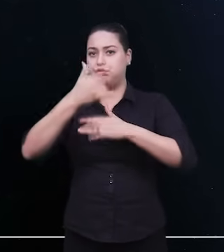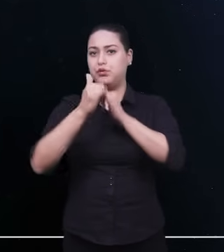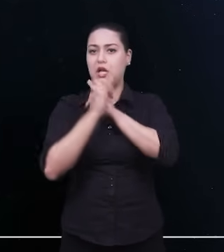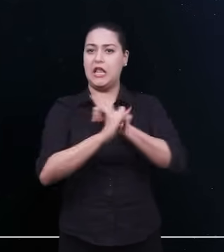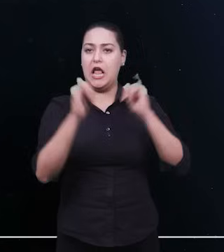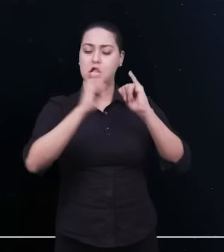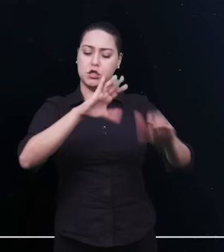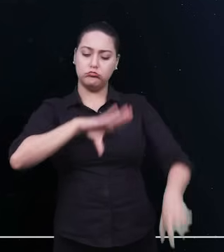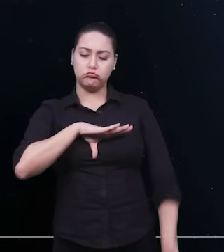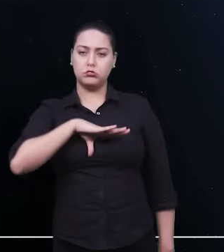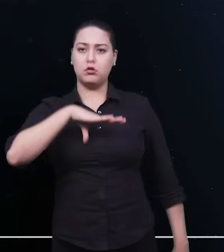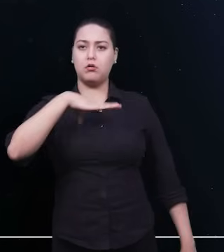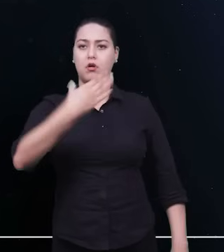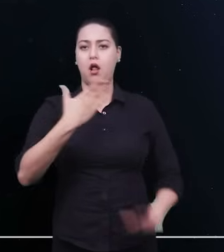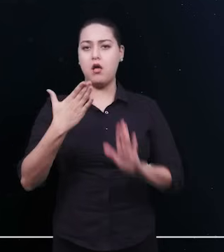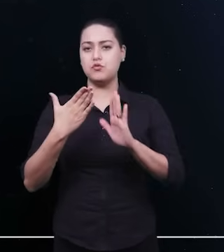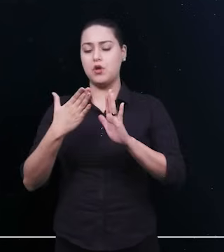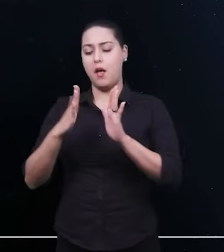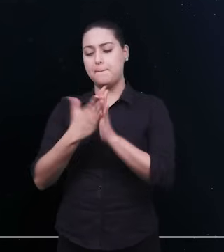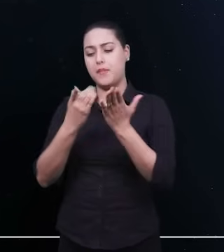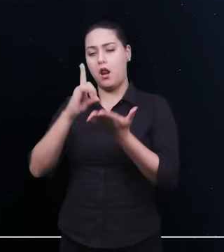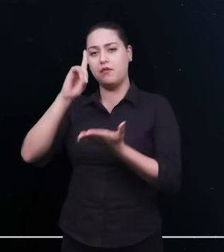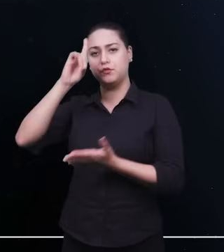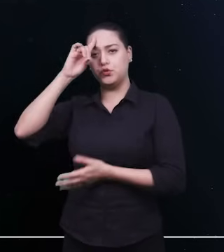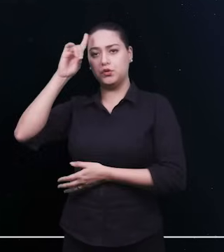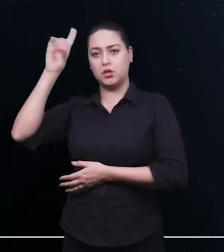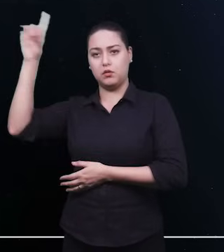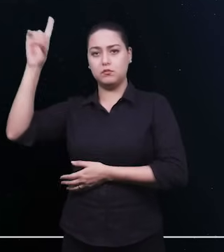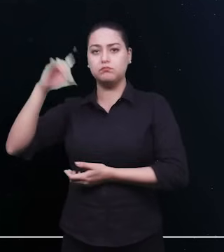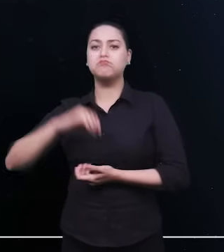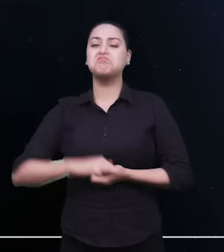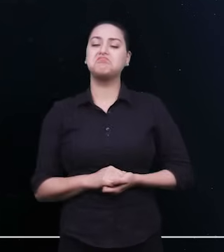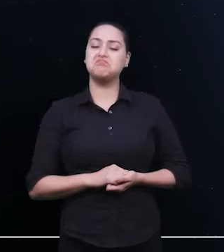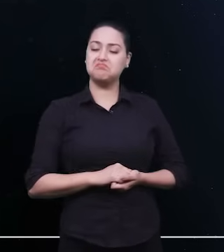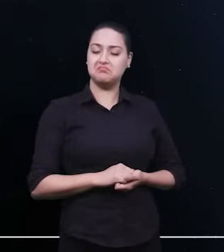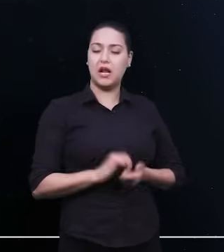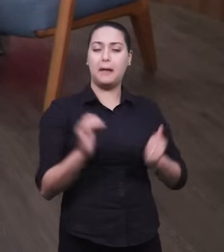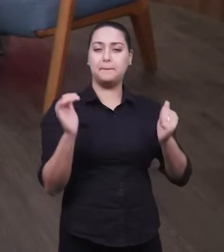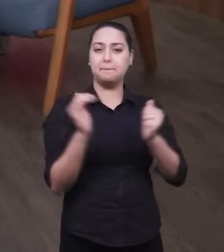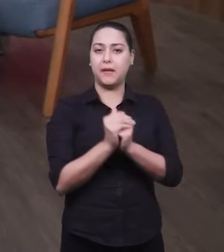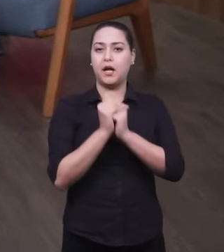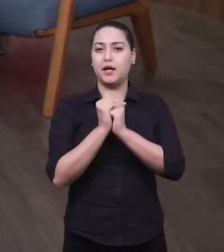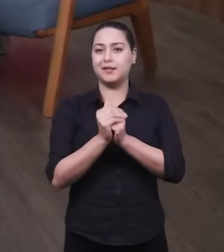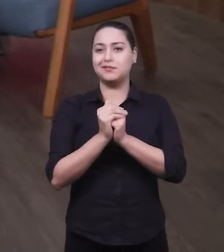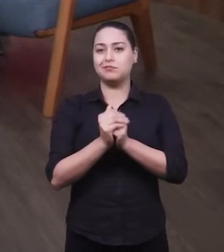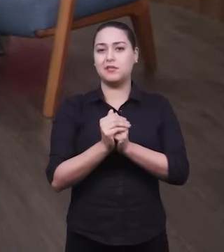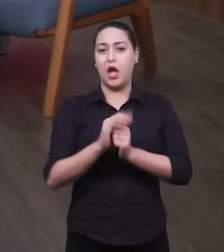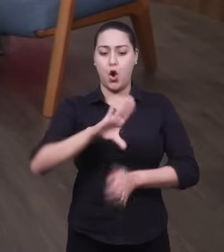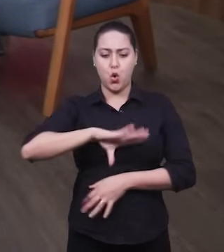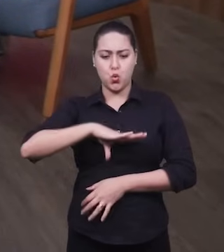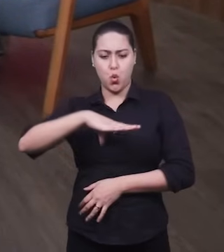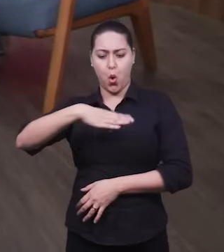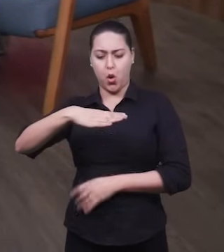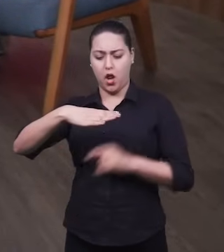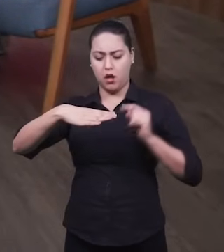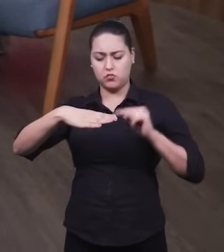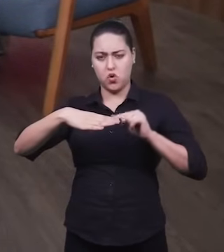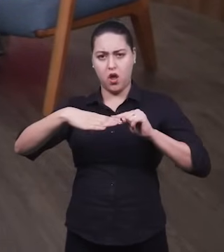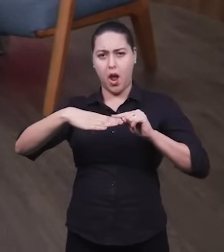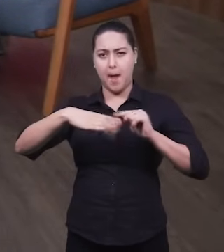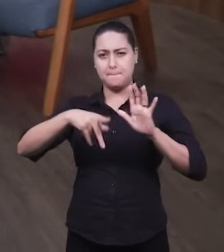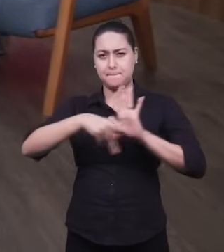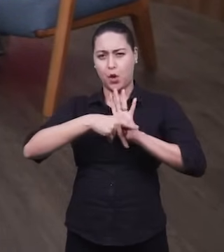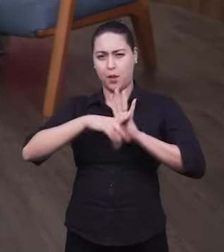Espírito Santo e anunciavam com ousadia a palavra de Amém. Deus. Glória a Deus. Louvado seja o nome do Senhor. Amém. A ousadia não está